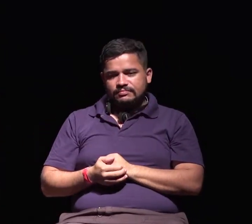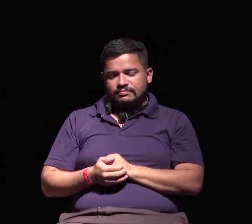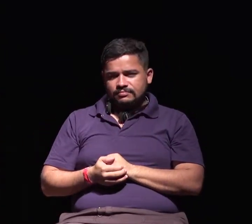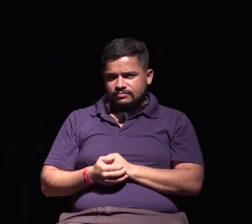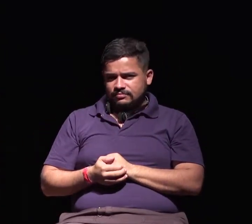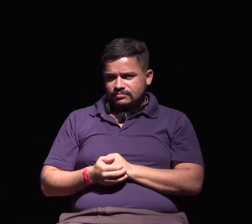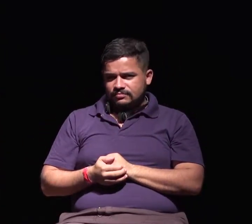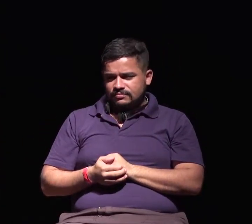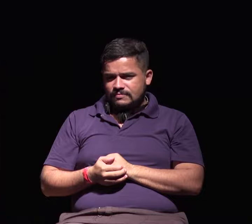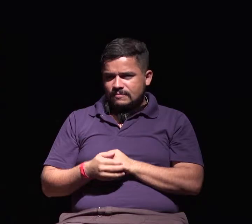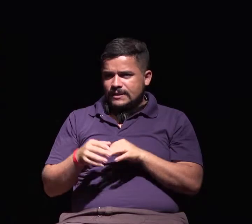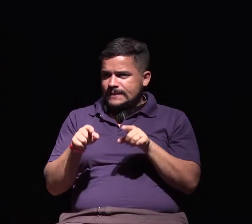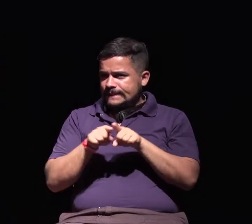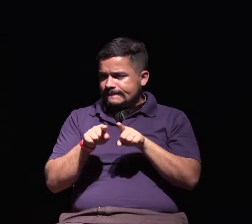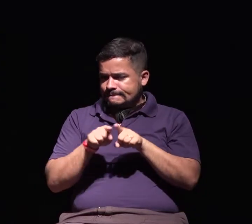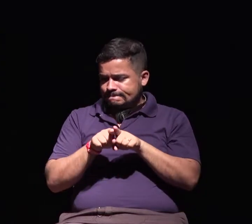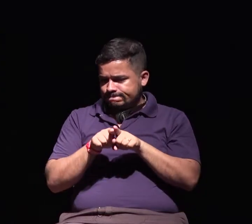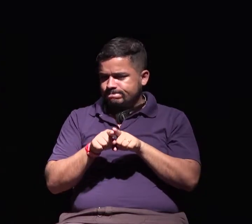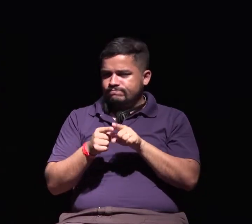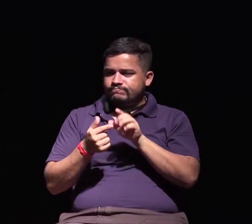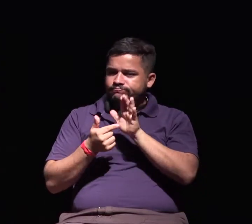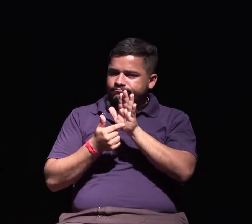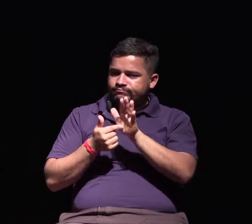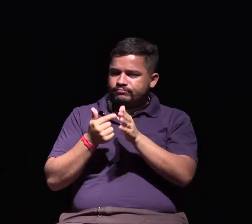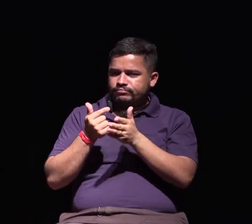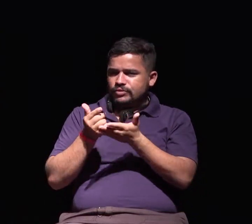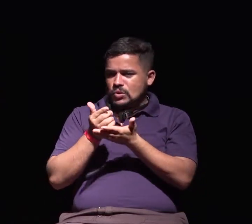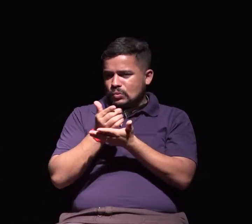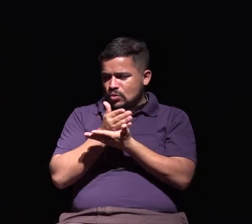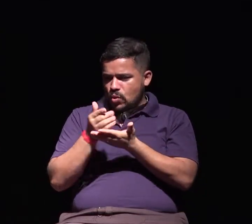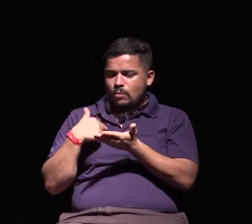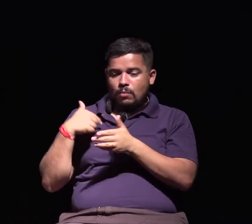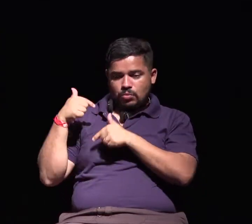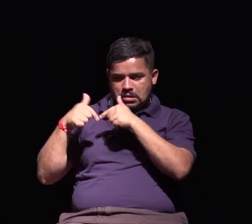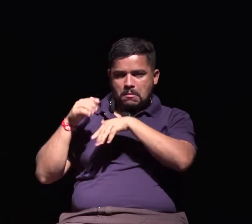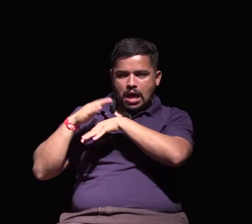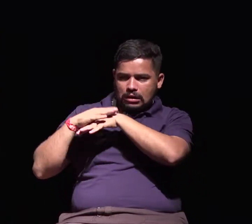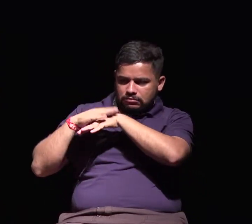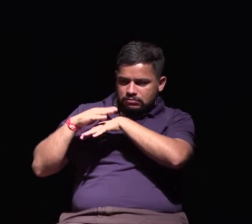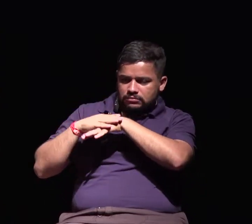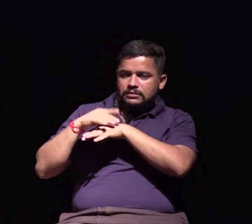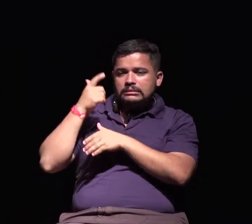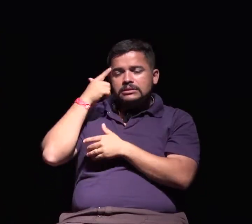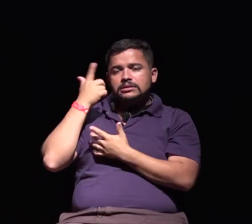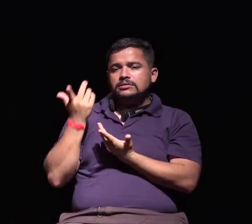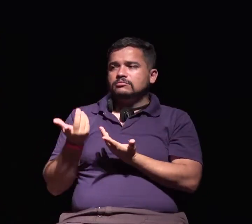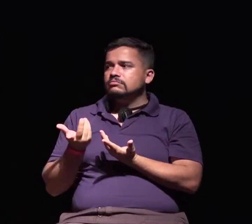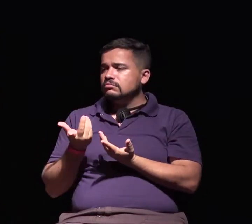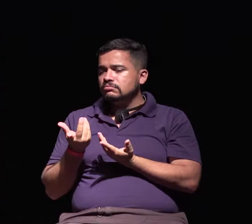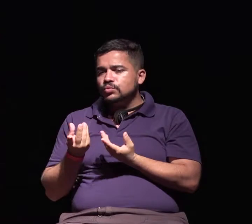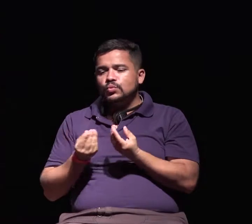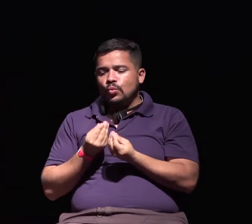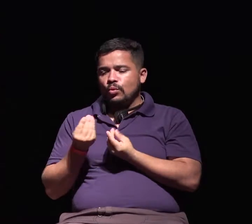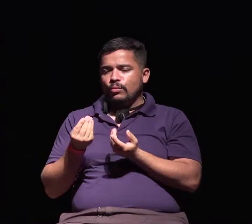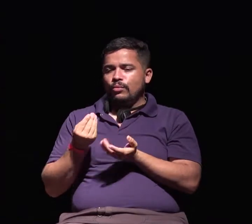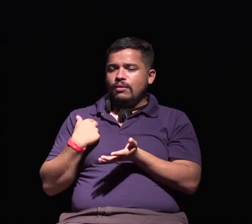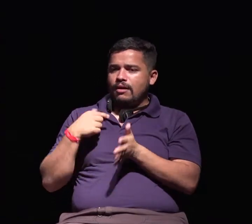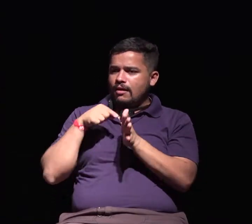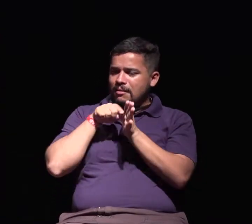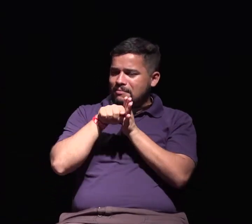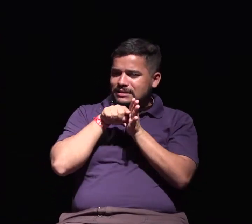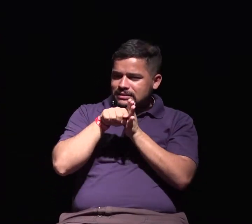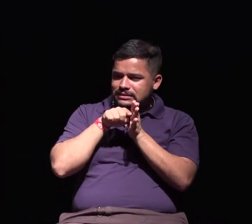Queria também apresentar algumas coisas do meu próprio trabalho, pensando como é que a minha